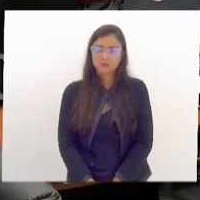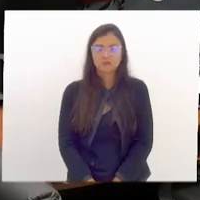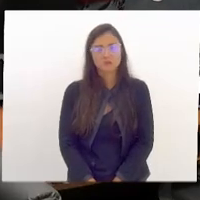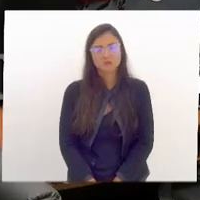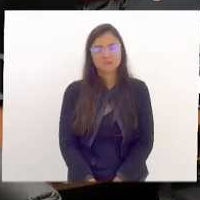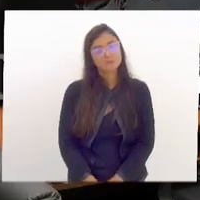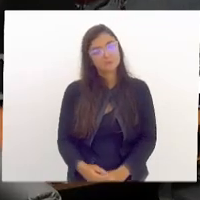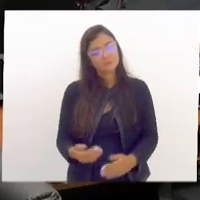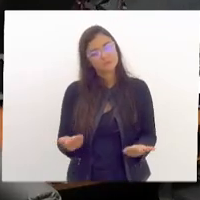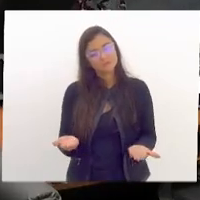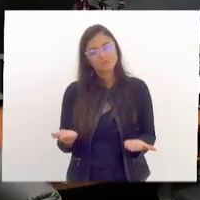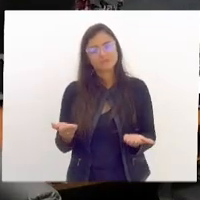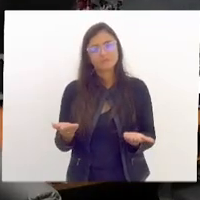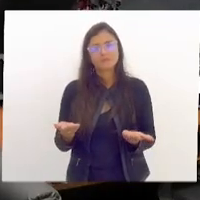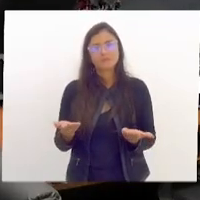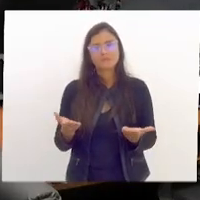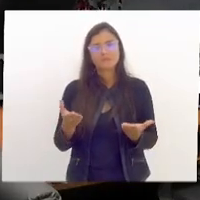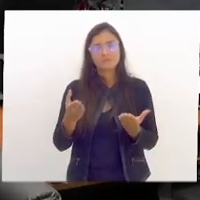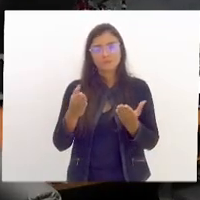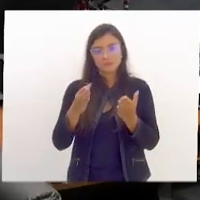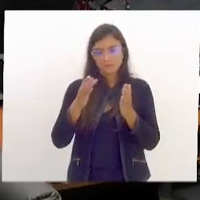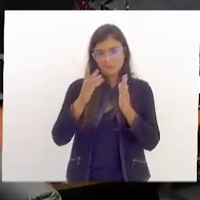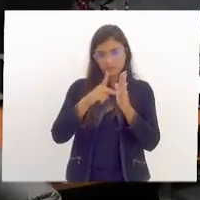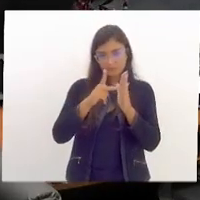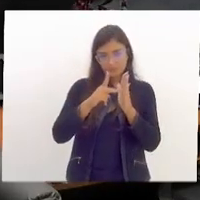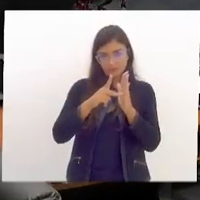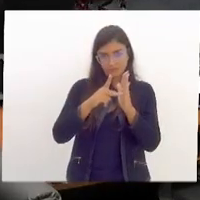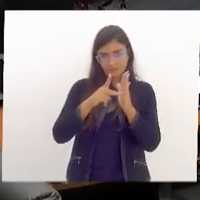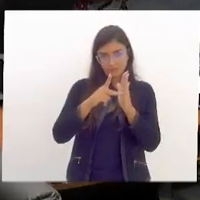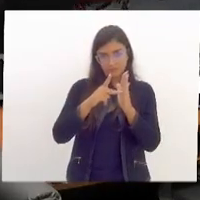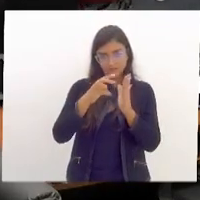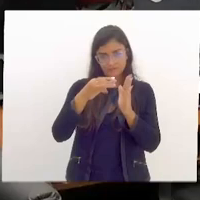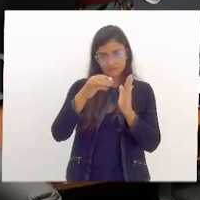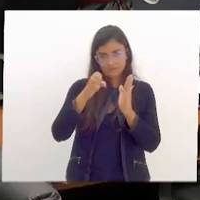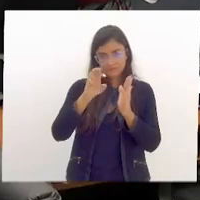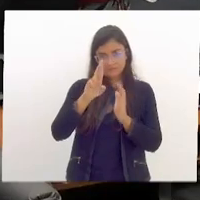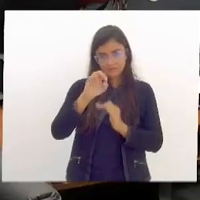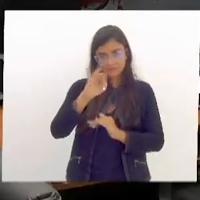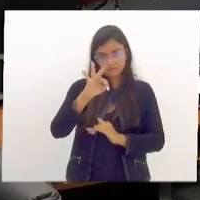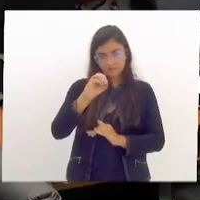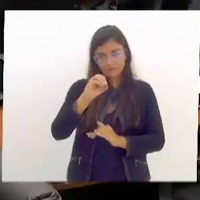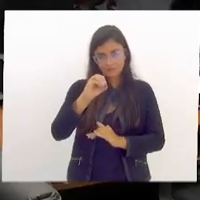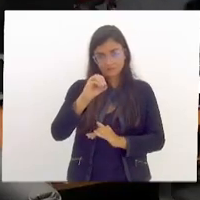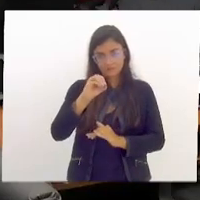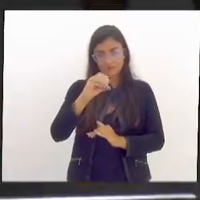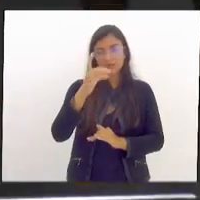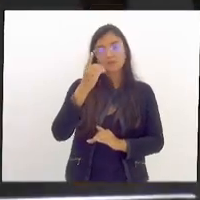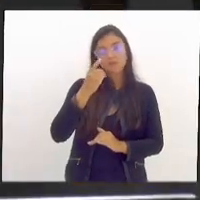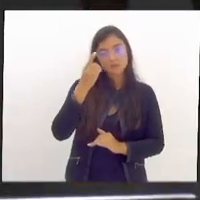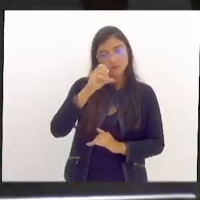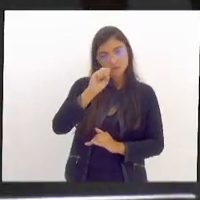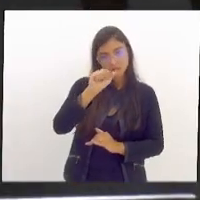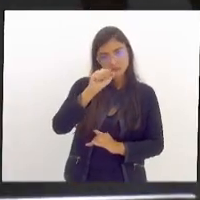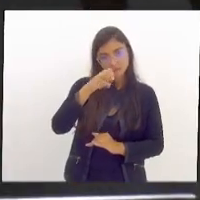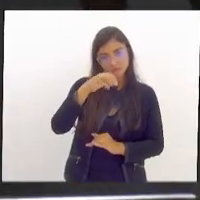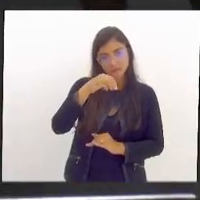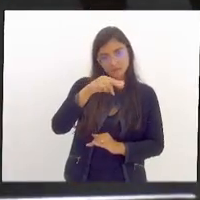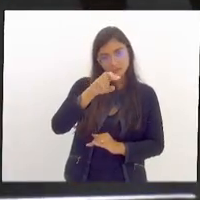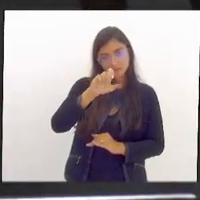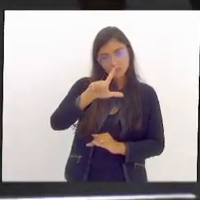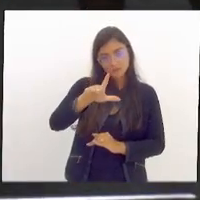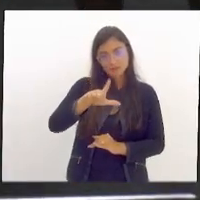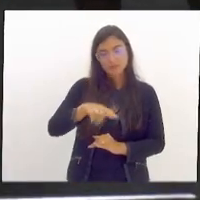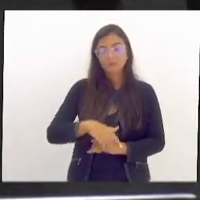Senhora Presidente, projeto de mérito do deputado